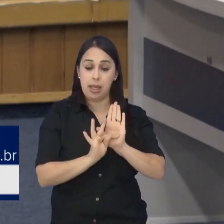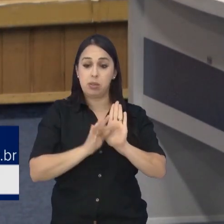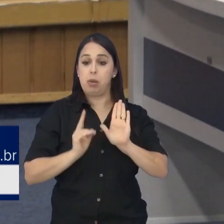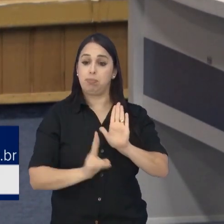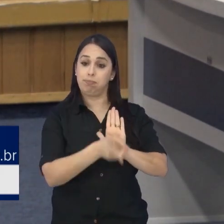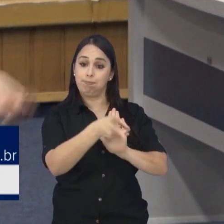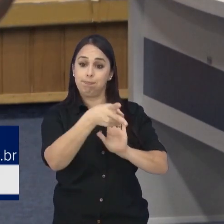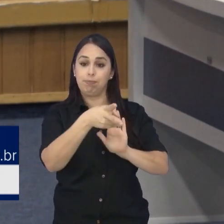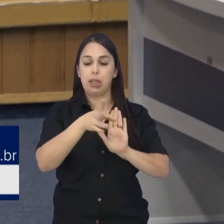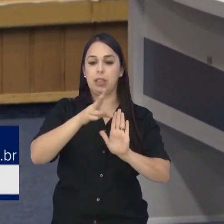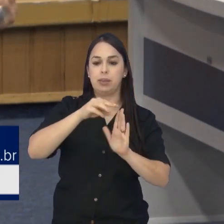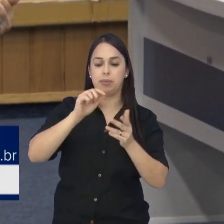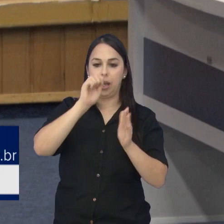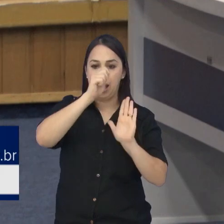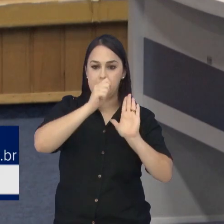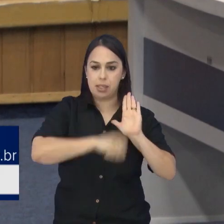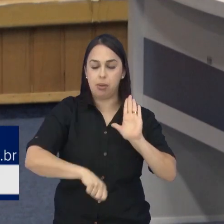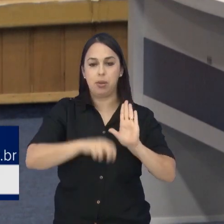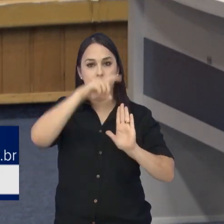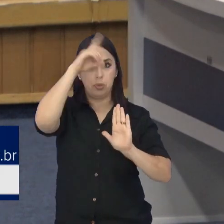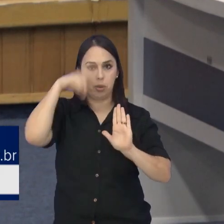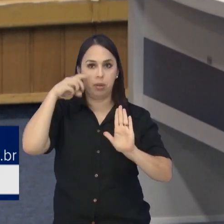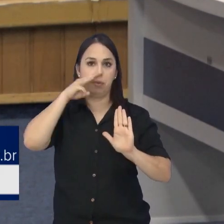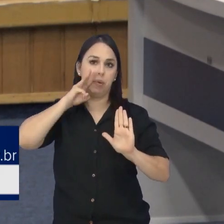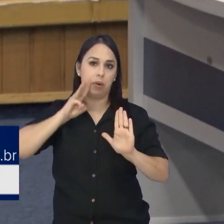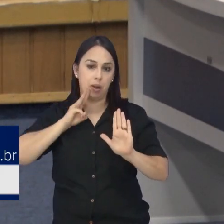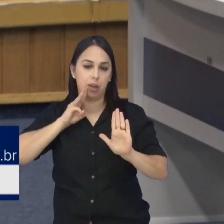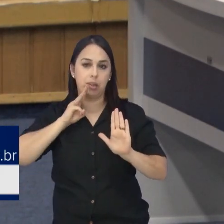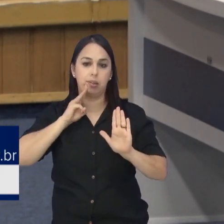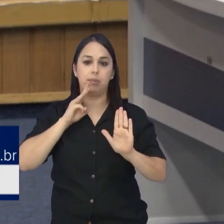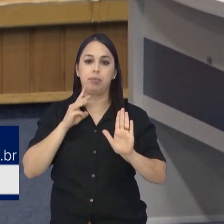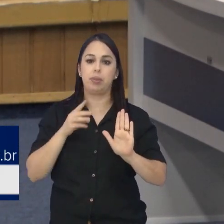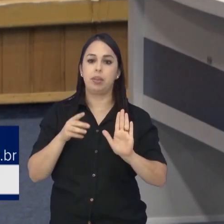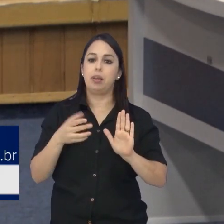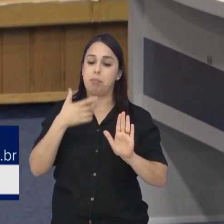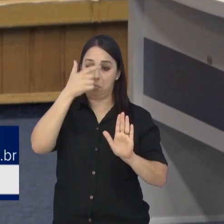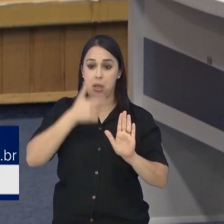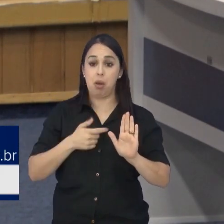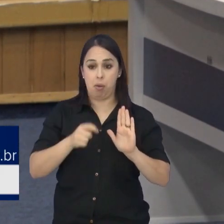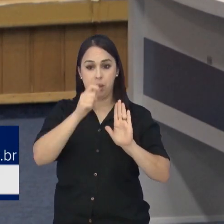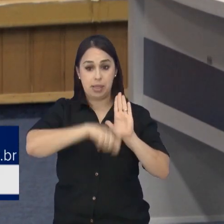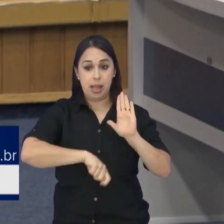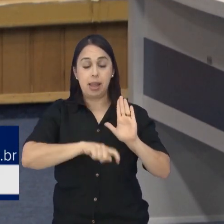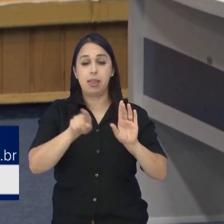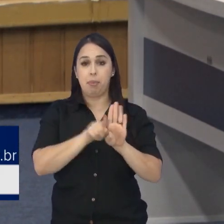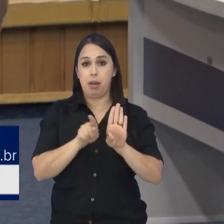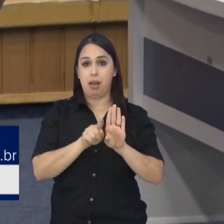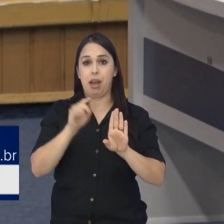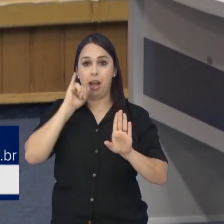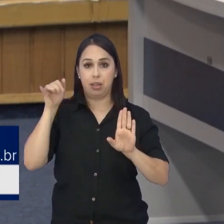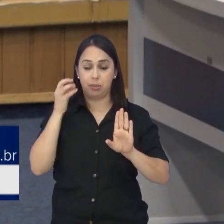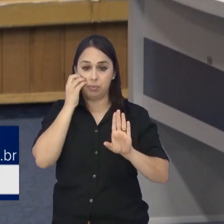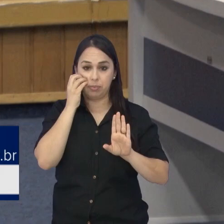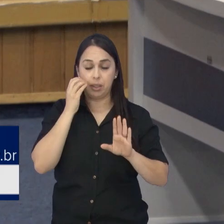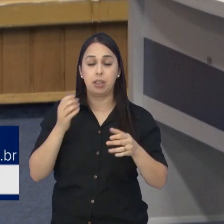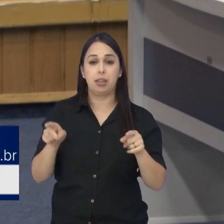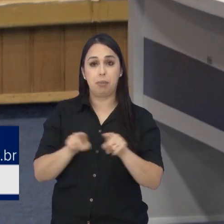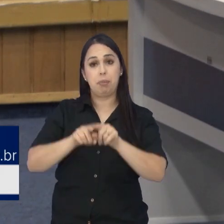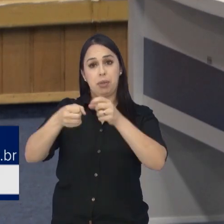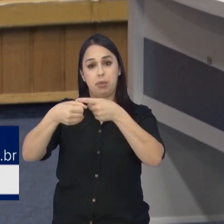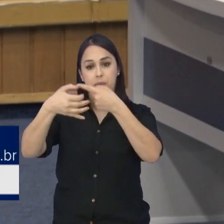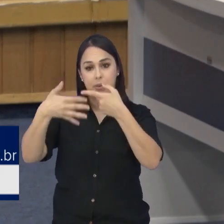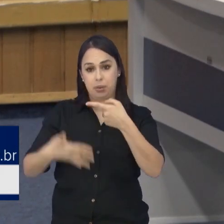do Walter Hayashi e a da sua. Então, só para justificar que também